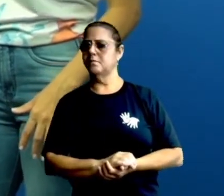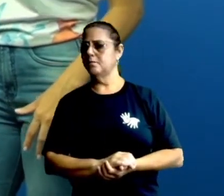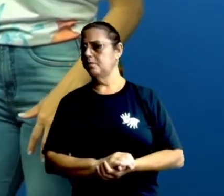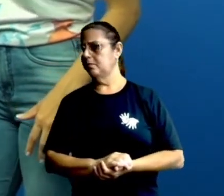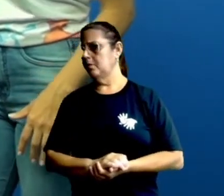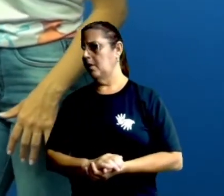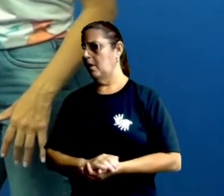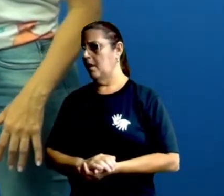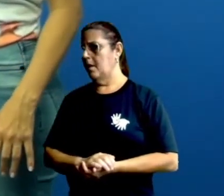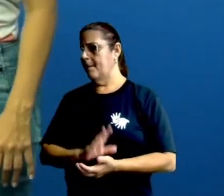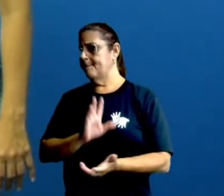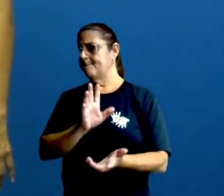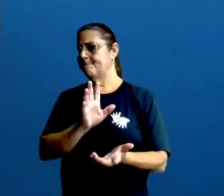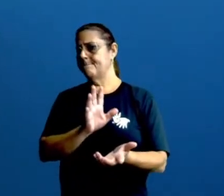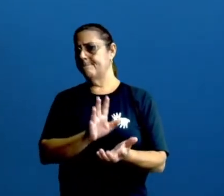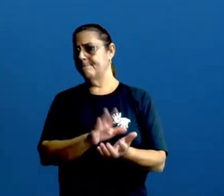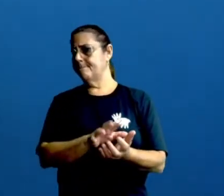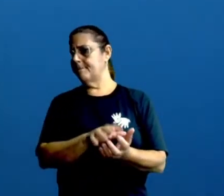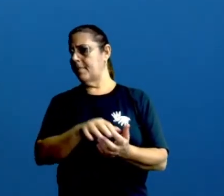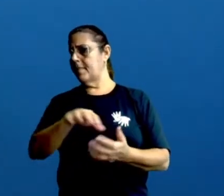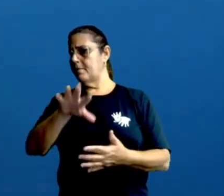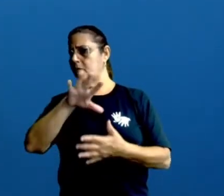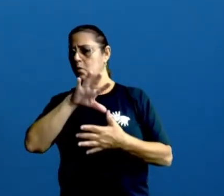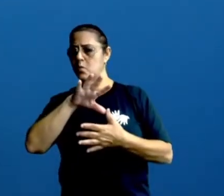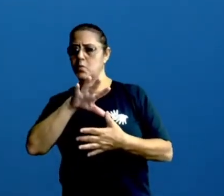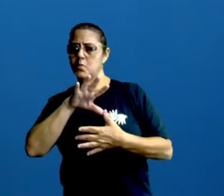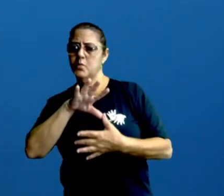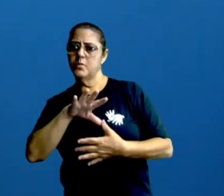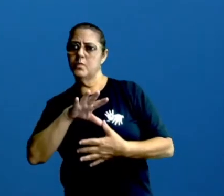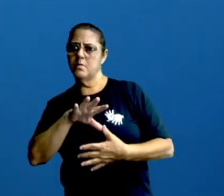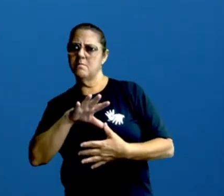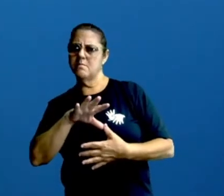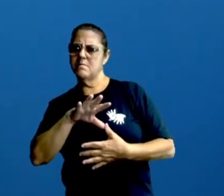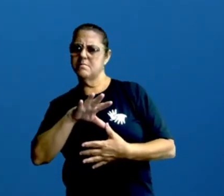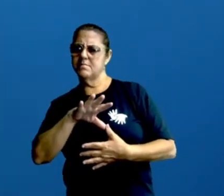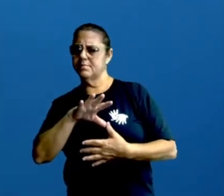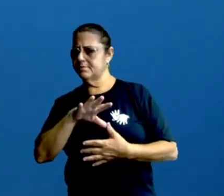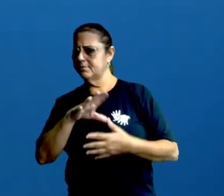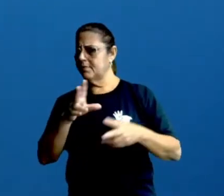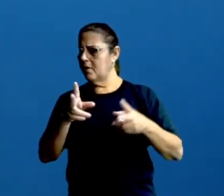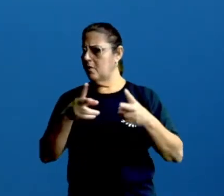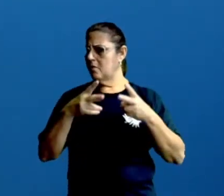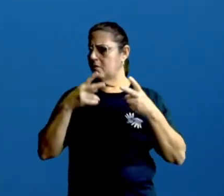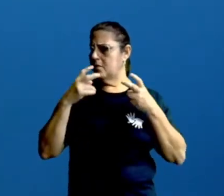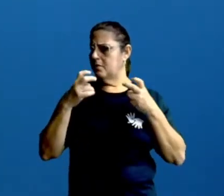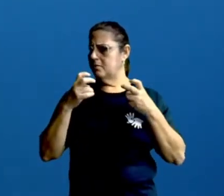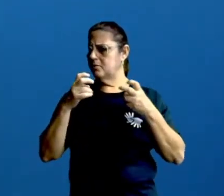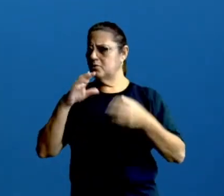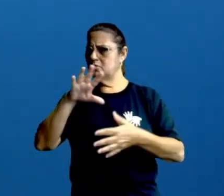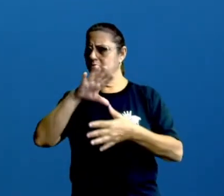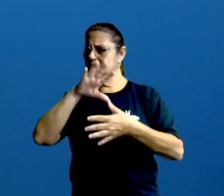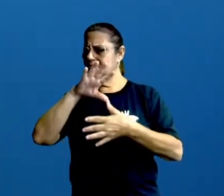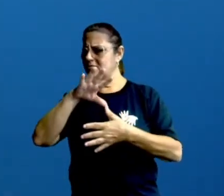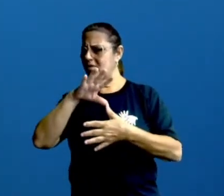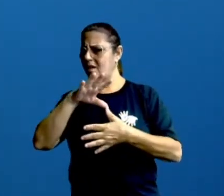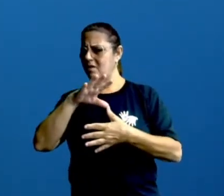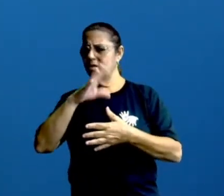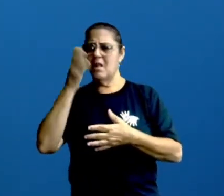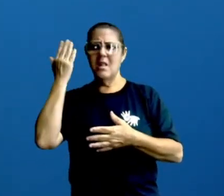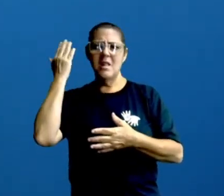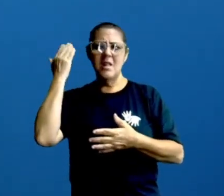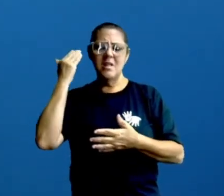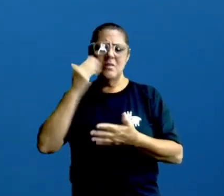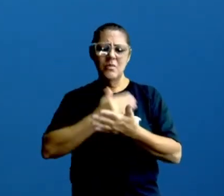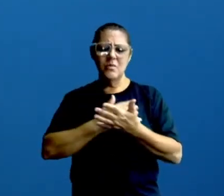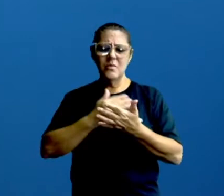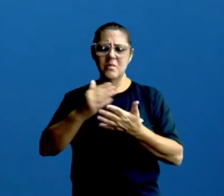vez. Então aqui eu trouxe, ó, pessoal, para vocês observarem um mapa do nosso estado lá no início.